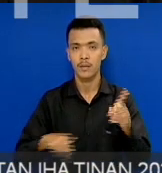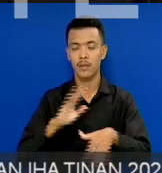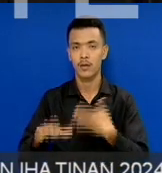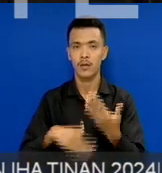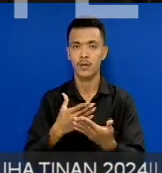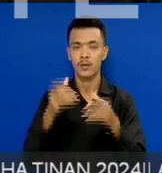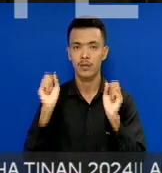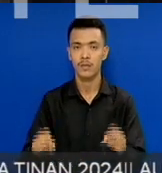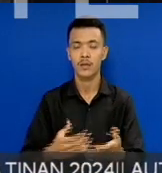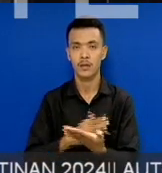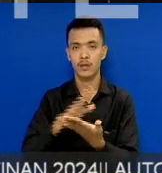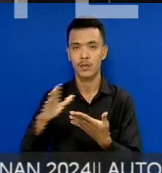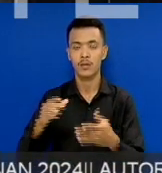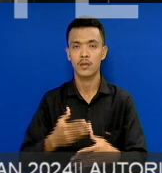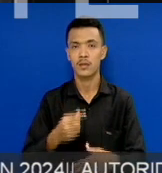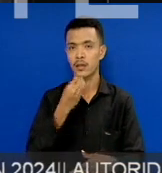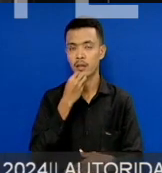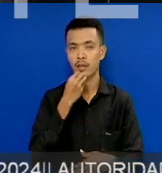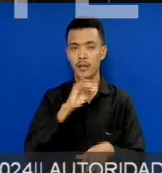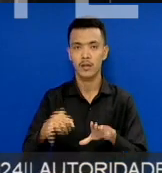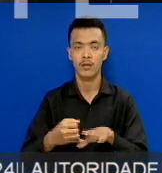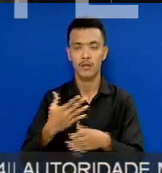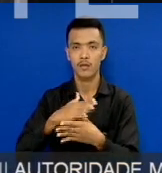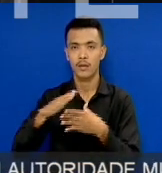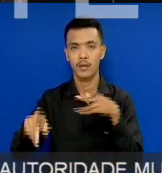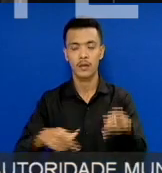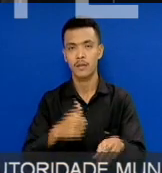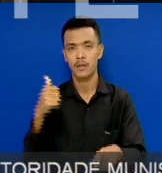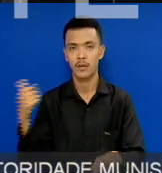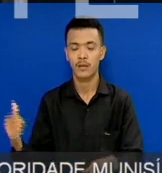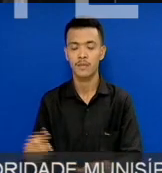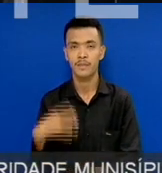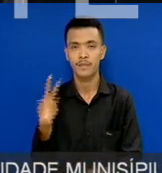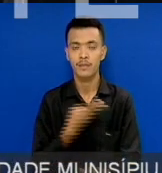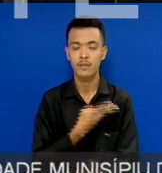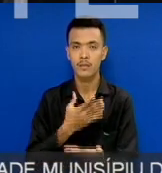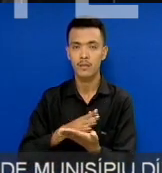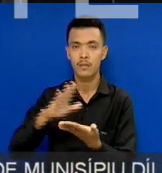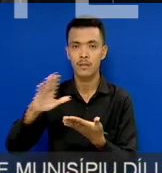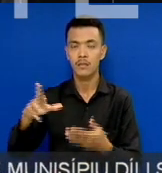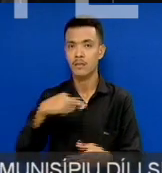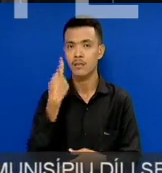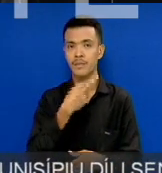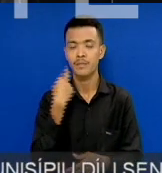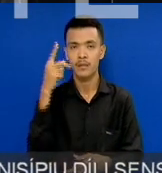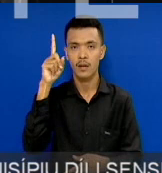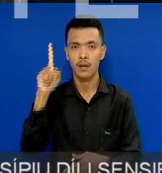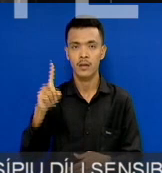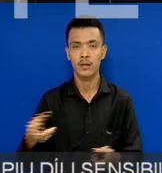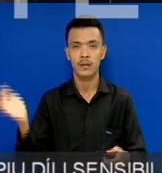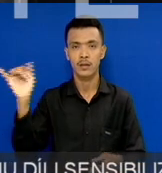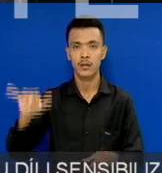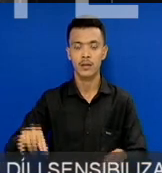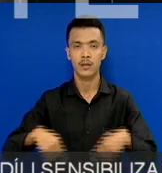bahang inklui fan ba ema selu. In darau ni amba hola, sira ene sira kondu hola saka ida. Anto sira fo